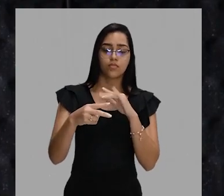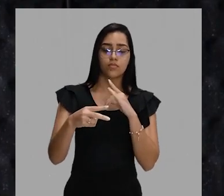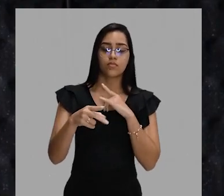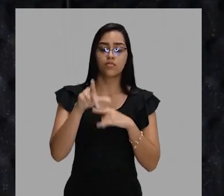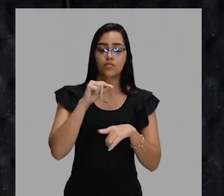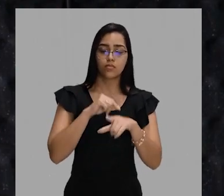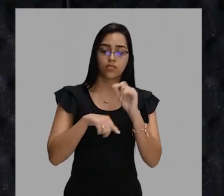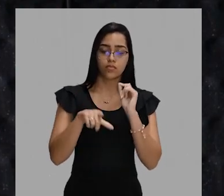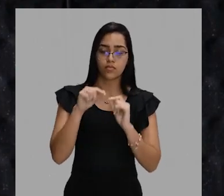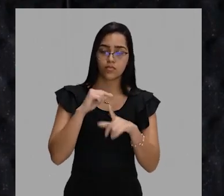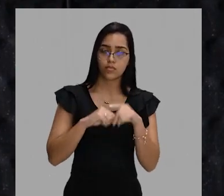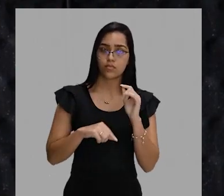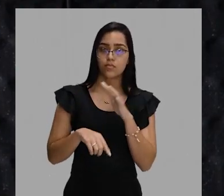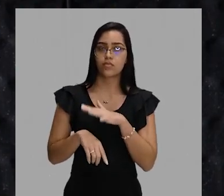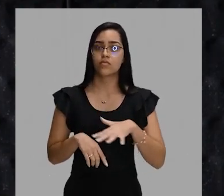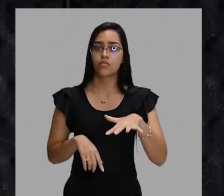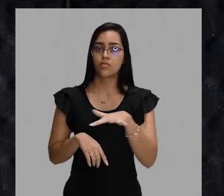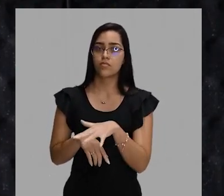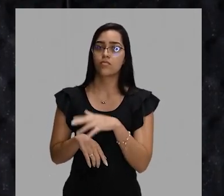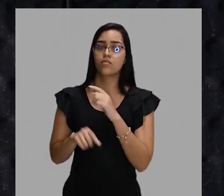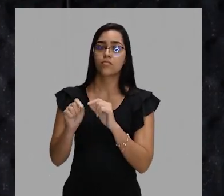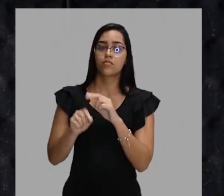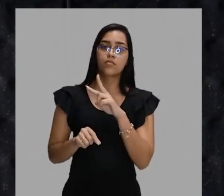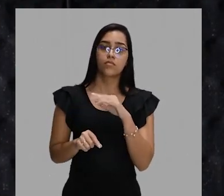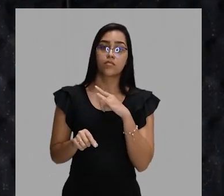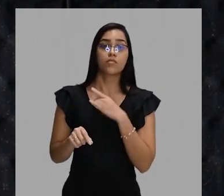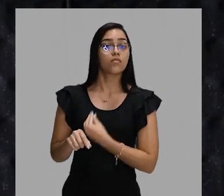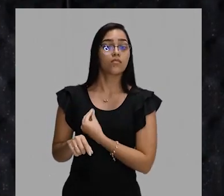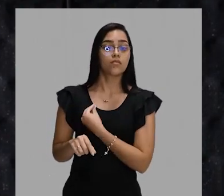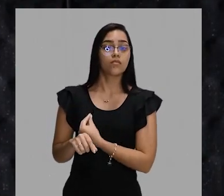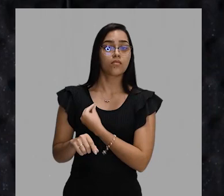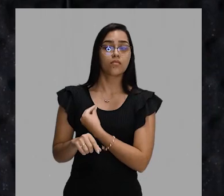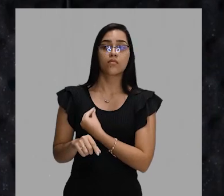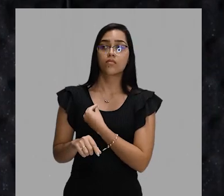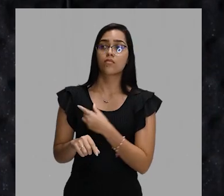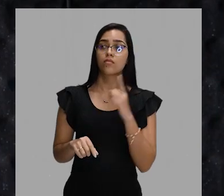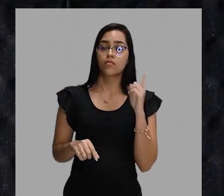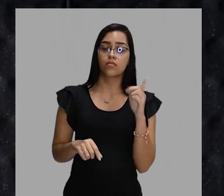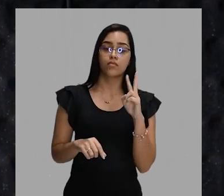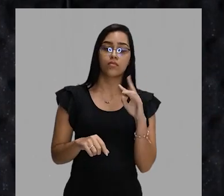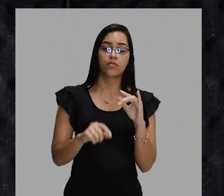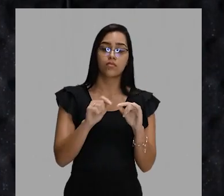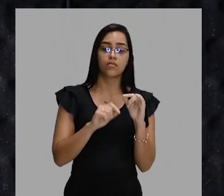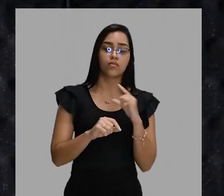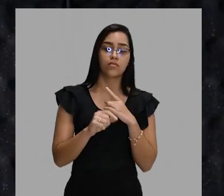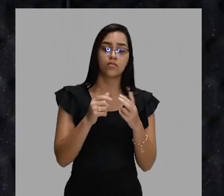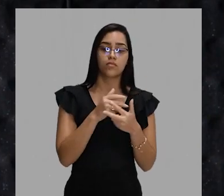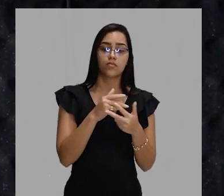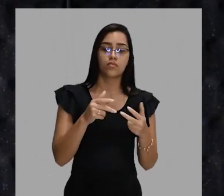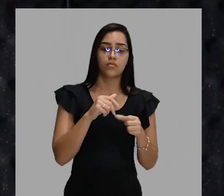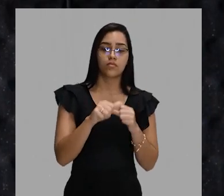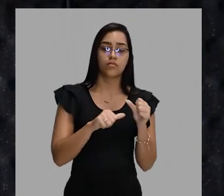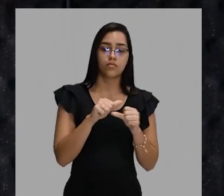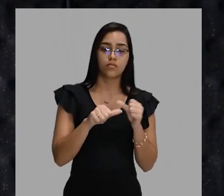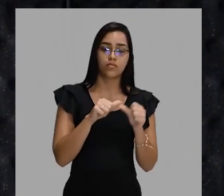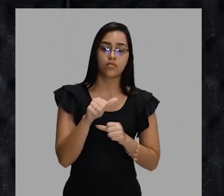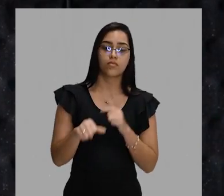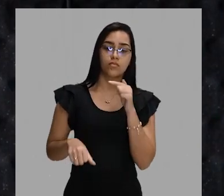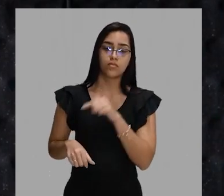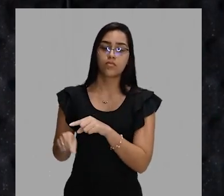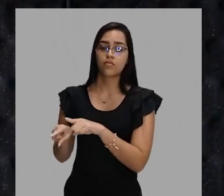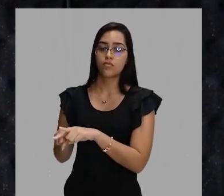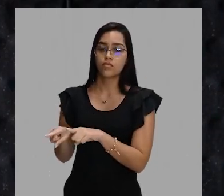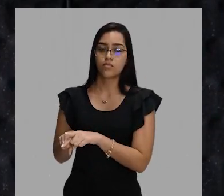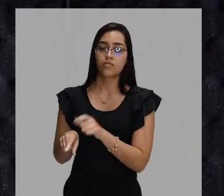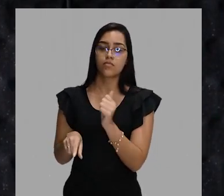sendo selecionadas de acordo com o ambiente onde eles estão vivendo. Então, essa aqui vai acumular pequenas mudanças e esse outro grupo aqui